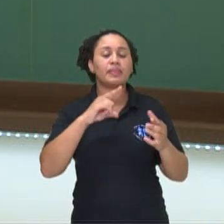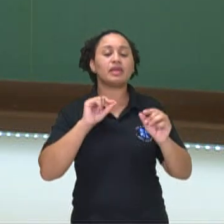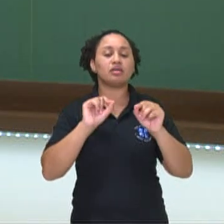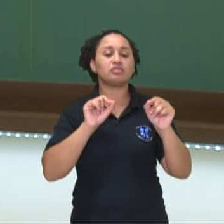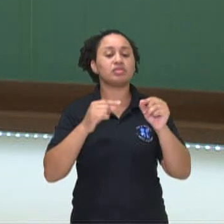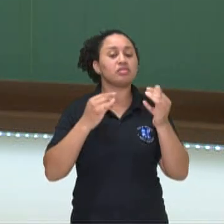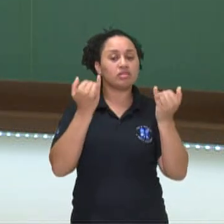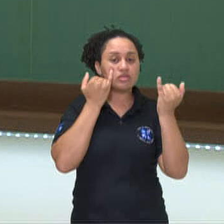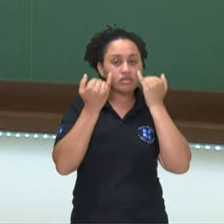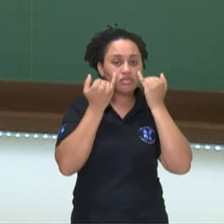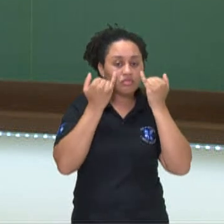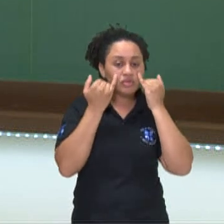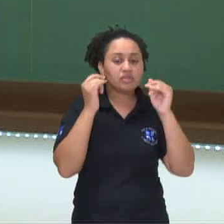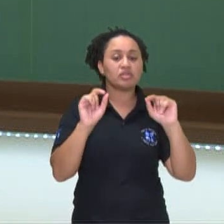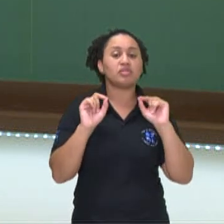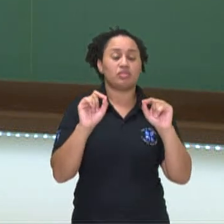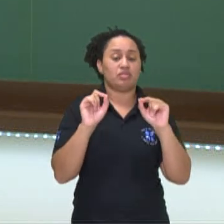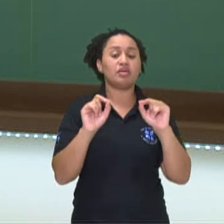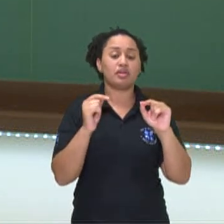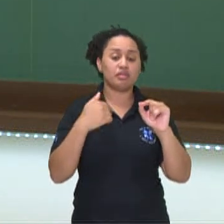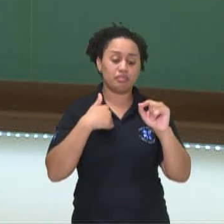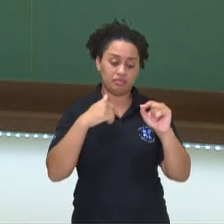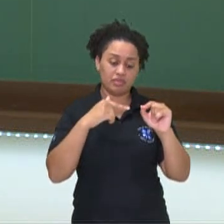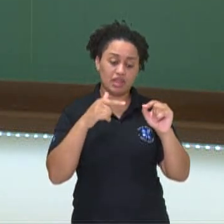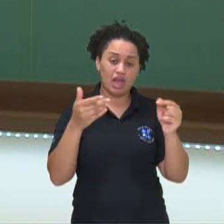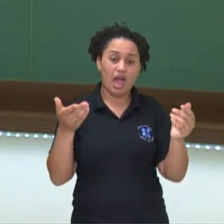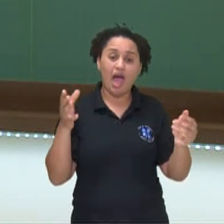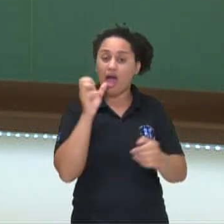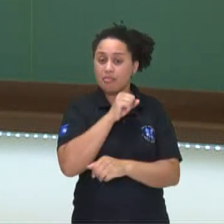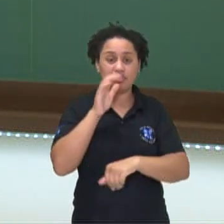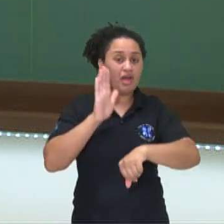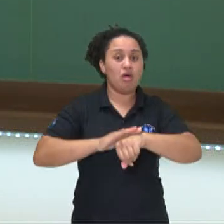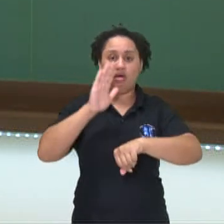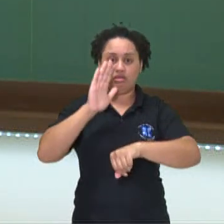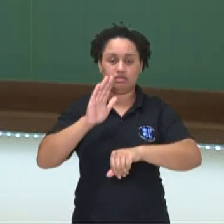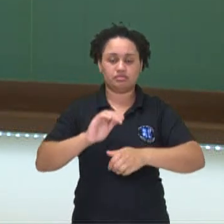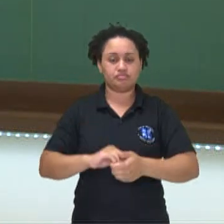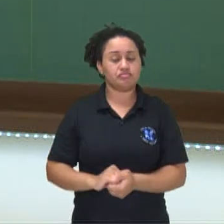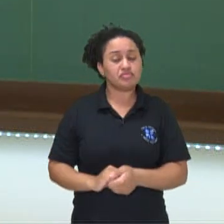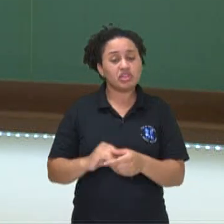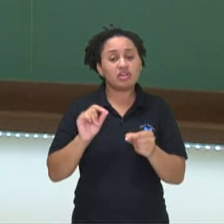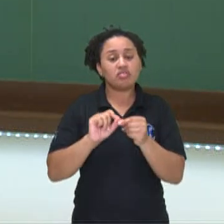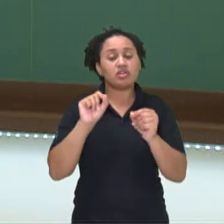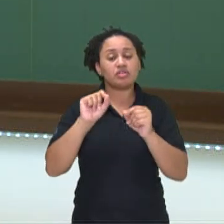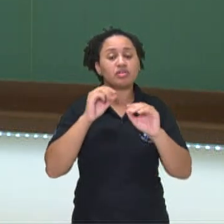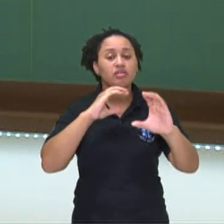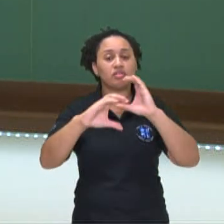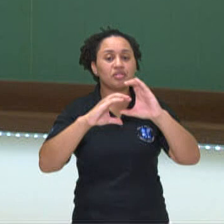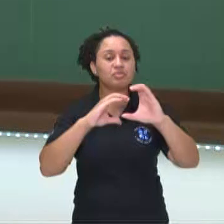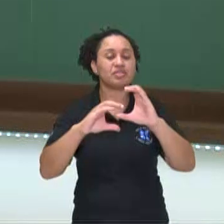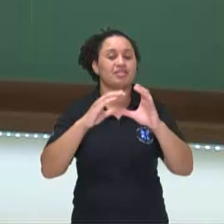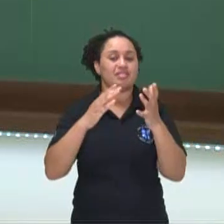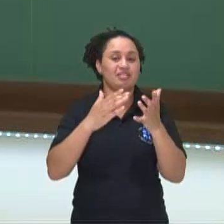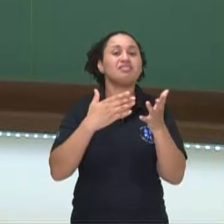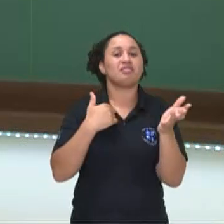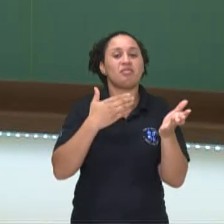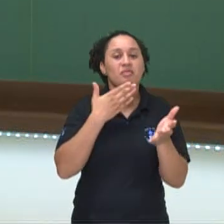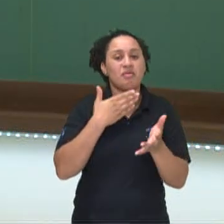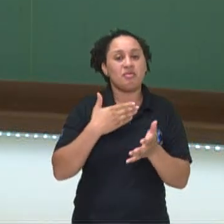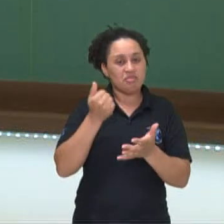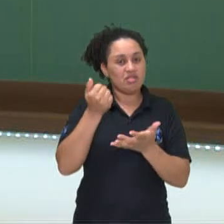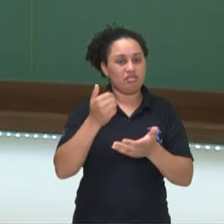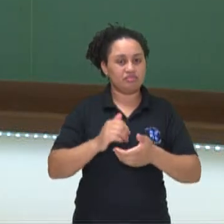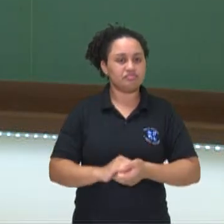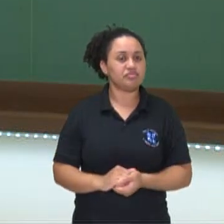circulação dessas informações praticamente em tempo real. E isso torna a comunicação muito mais eficiente. Veja você,